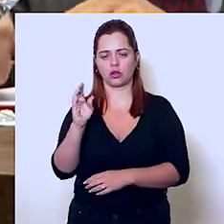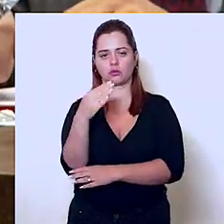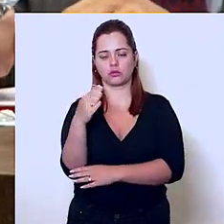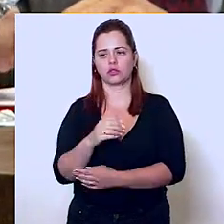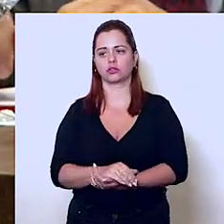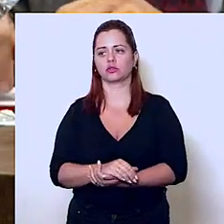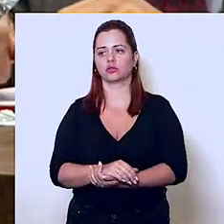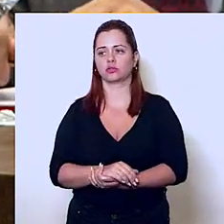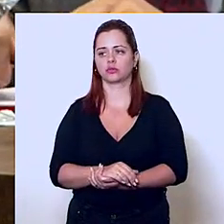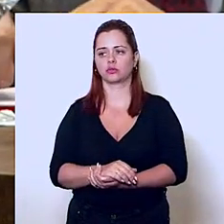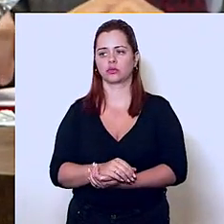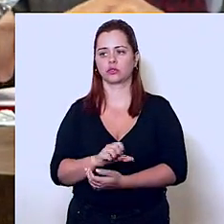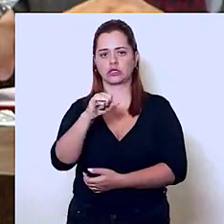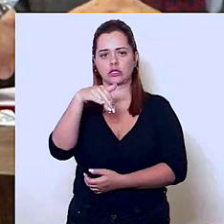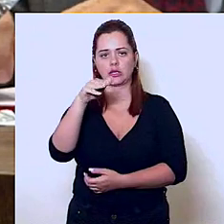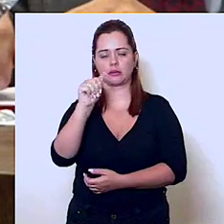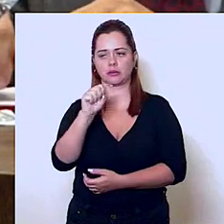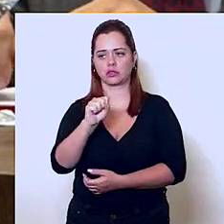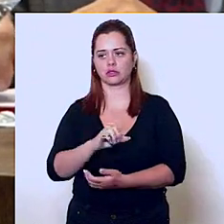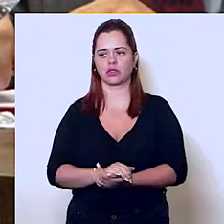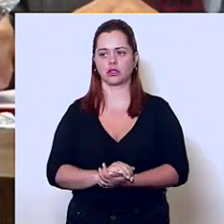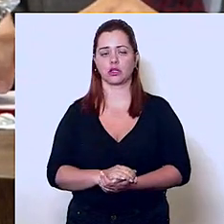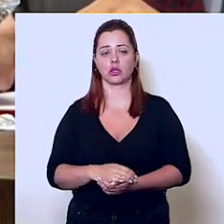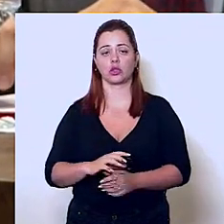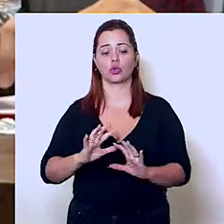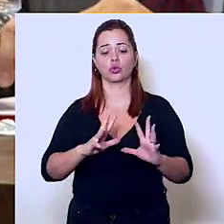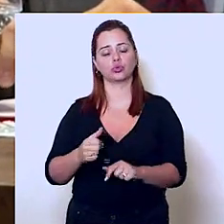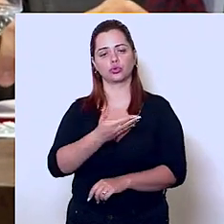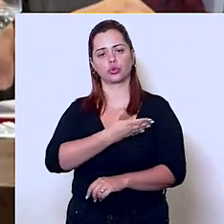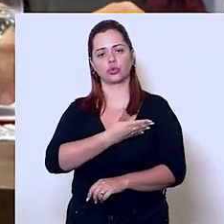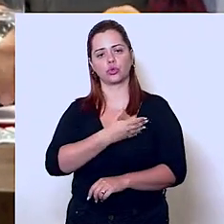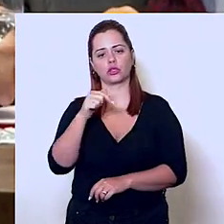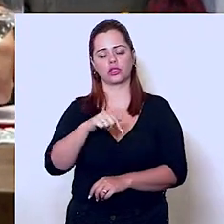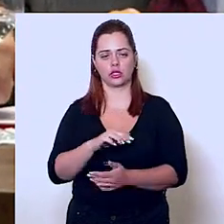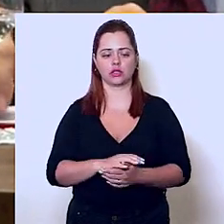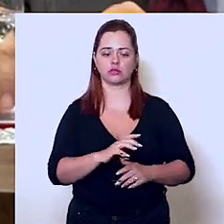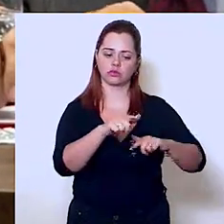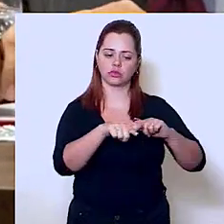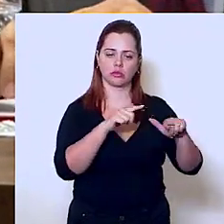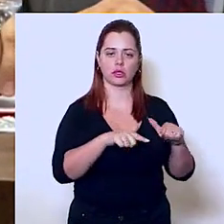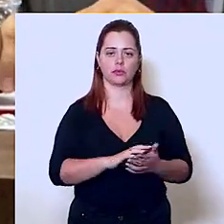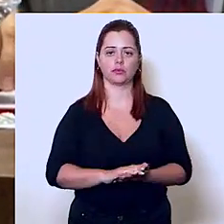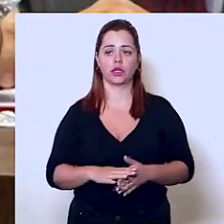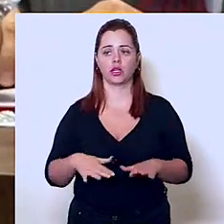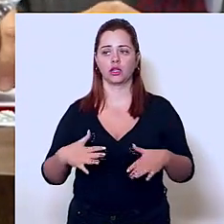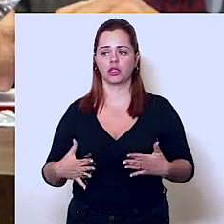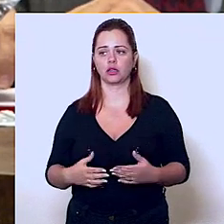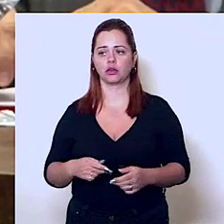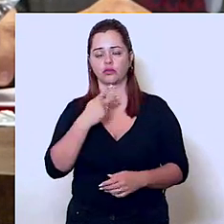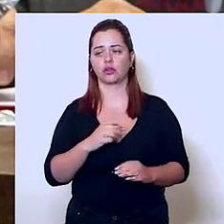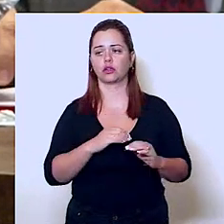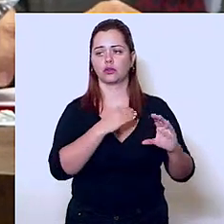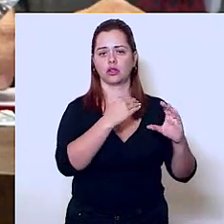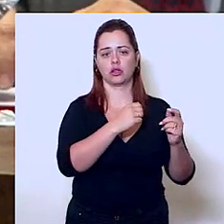Zé Múcio e meus colegas aqui de painel. Quero dizer que eu subscrevo e compartilho